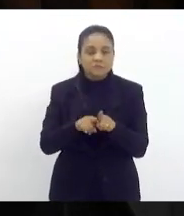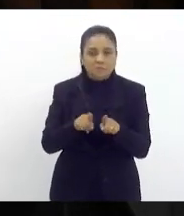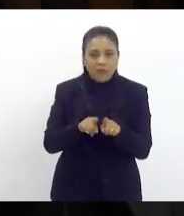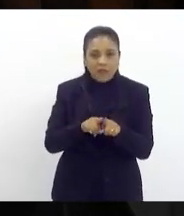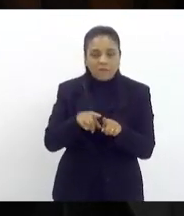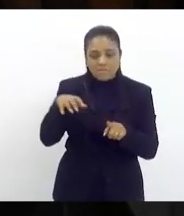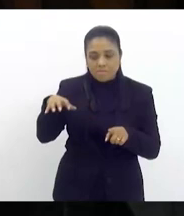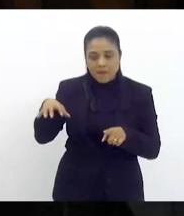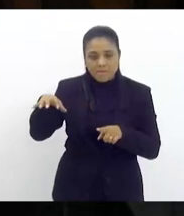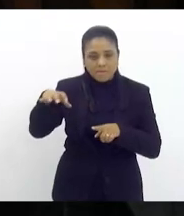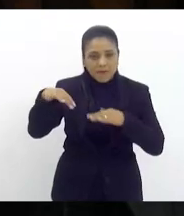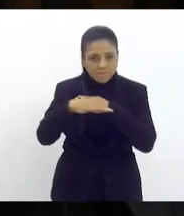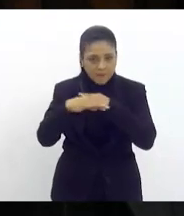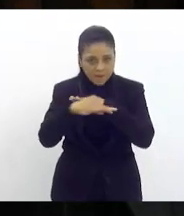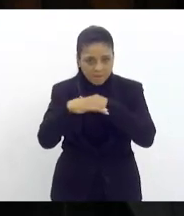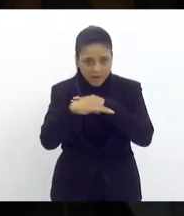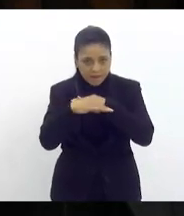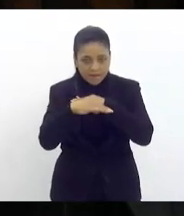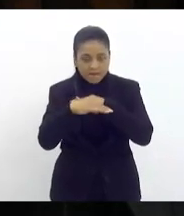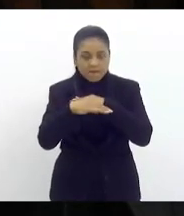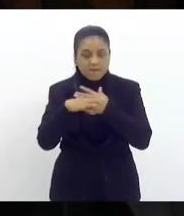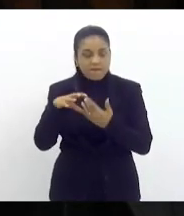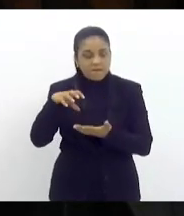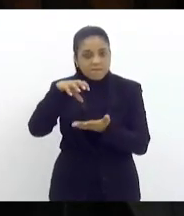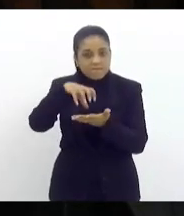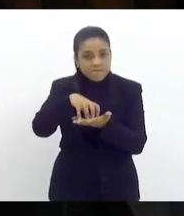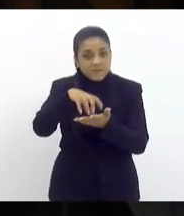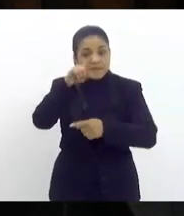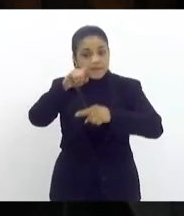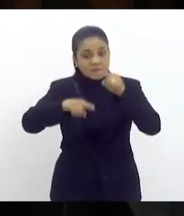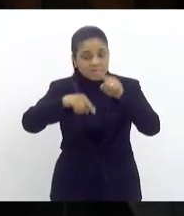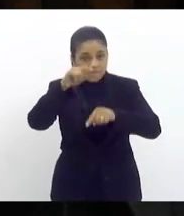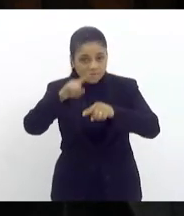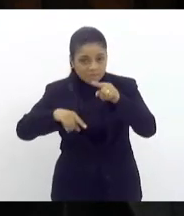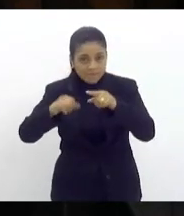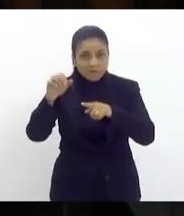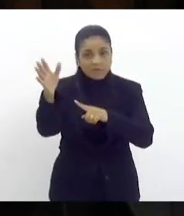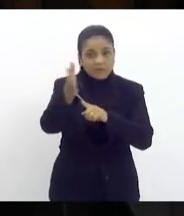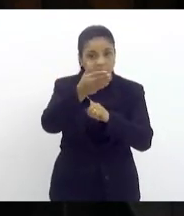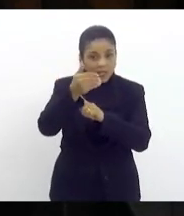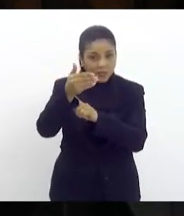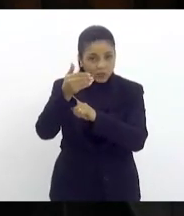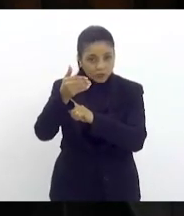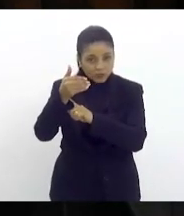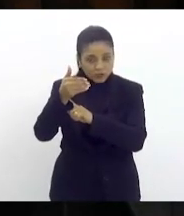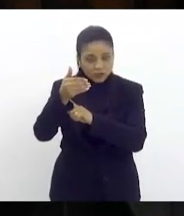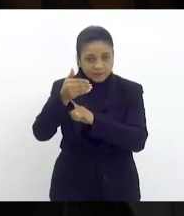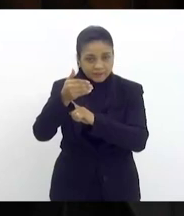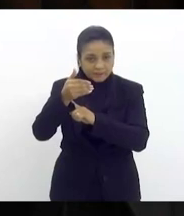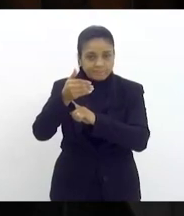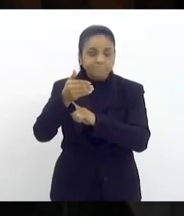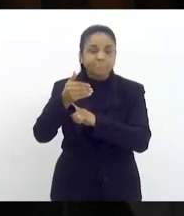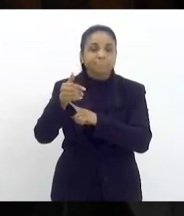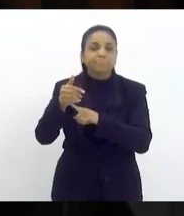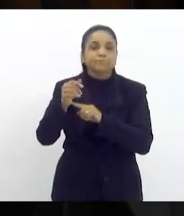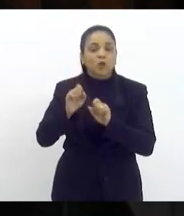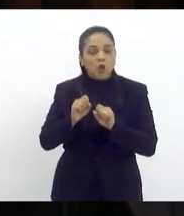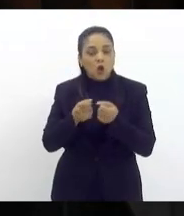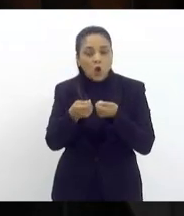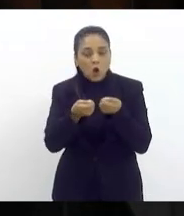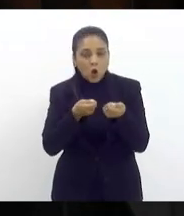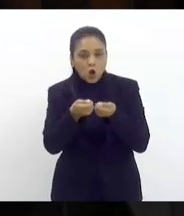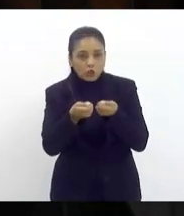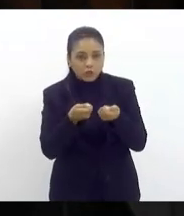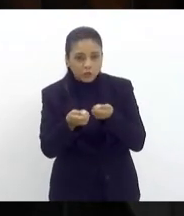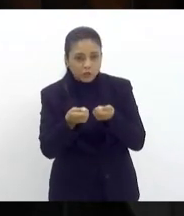nesses postos todas as novas tecnologias existentes para o controle de